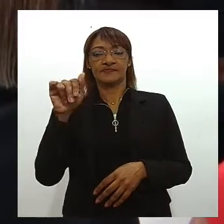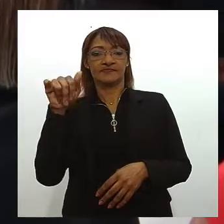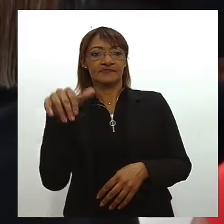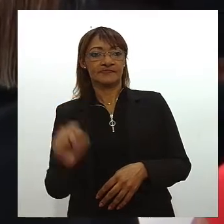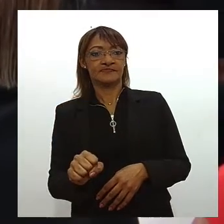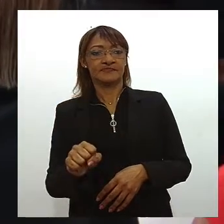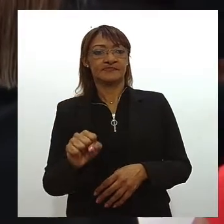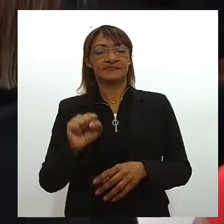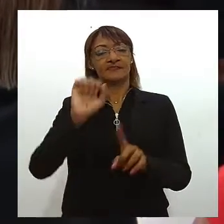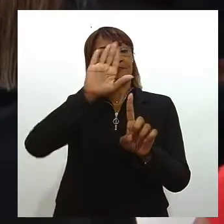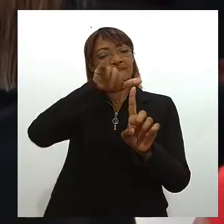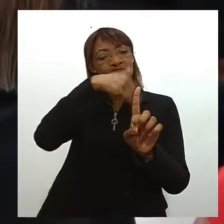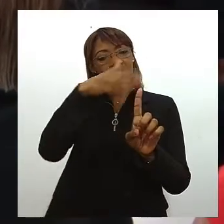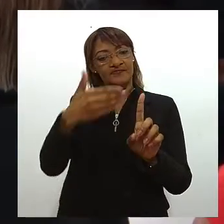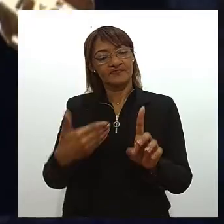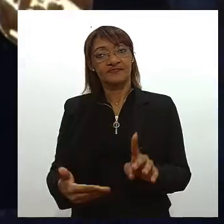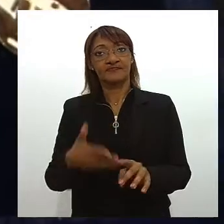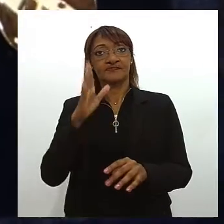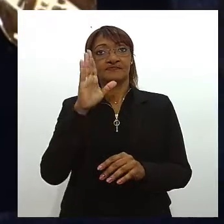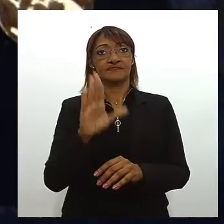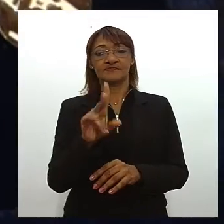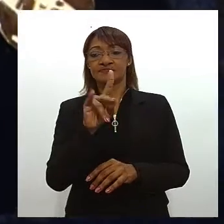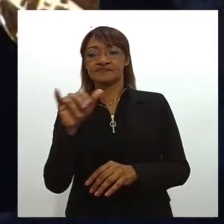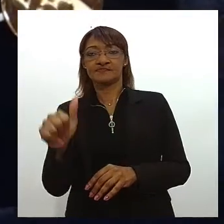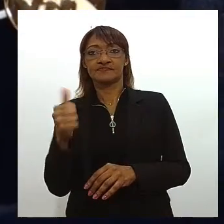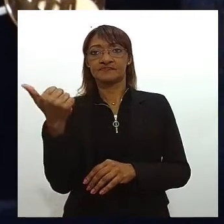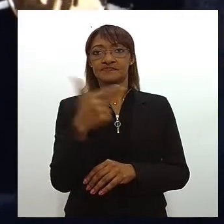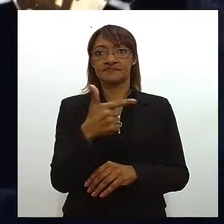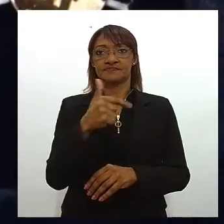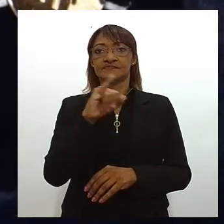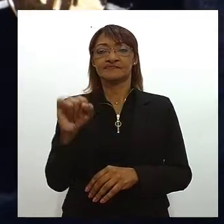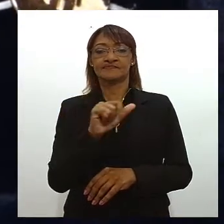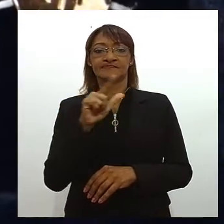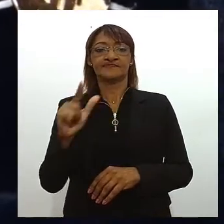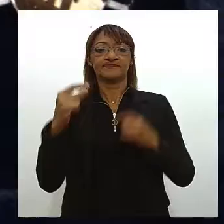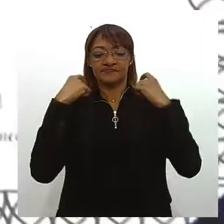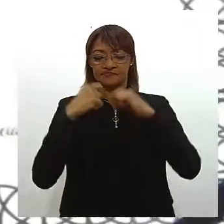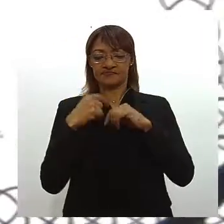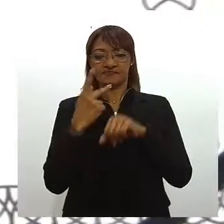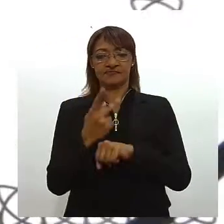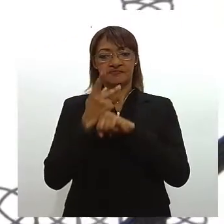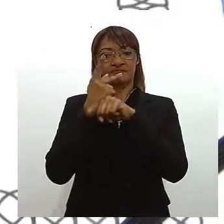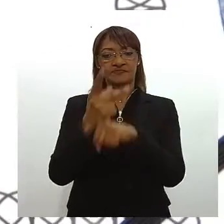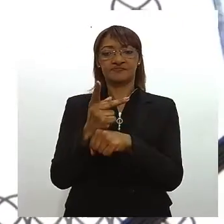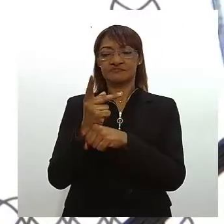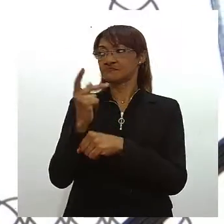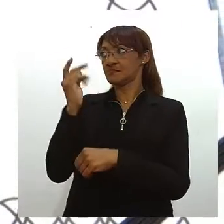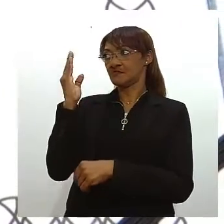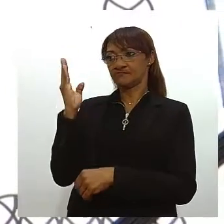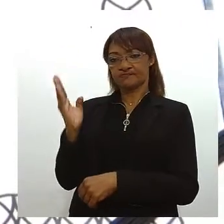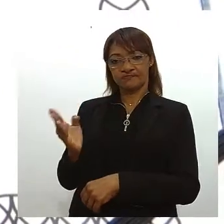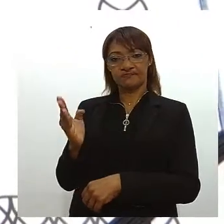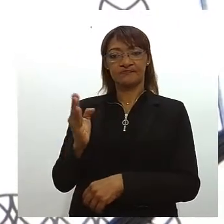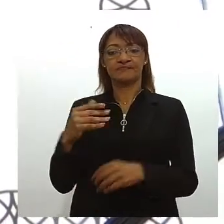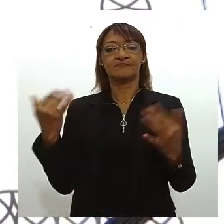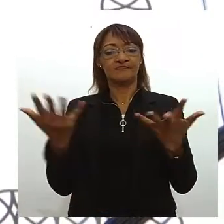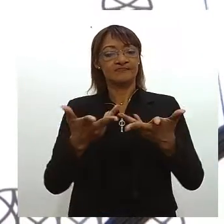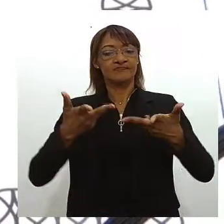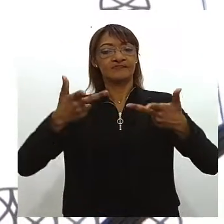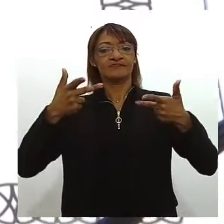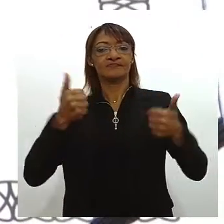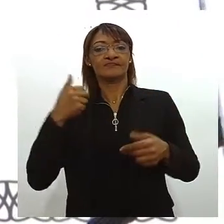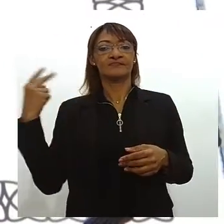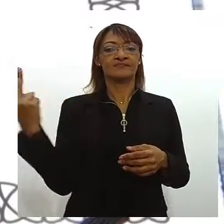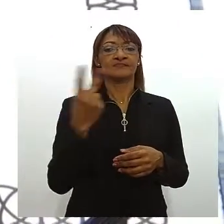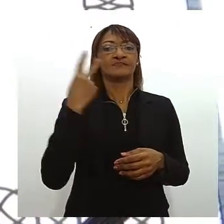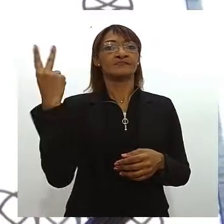homenageados na segunda-feira, 12 de julho, com a Medalha do Mérito Previdenciário. A medalha é uma forma de reconhecimento